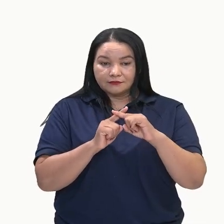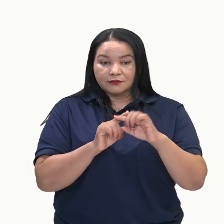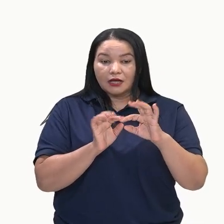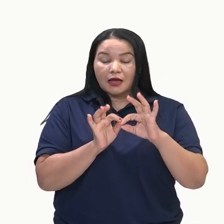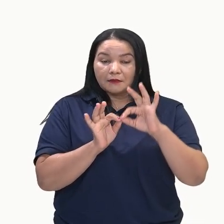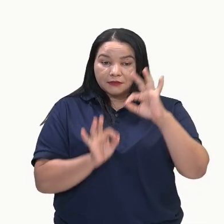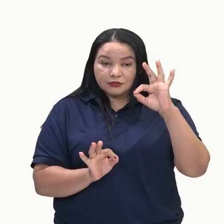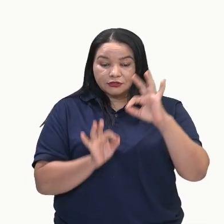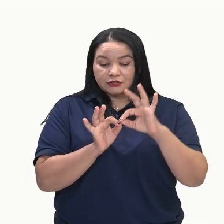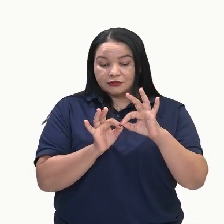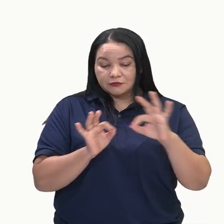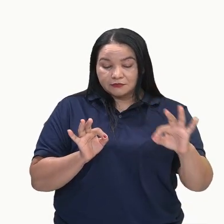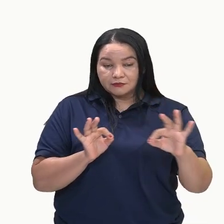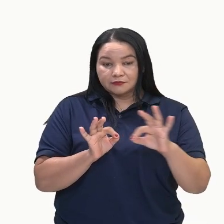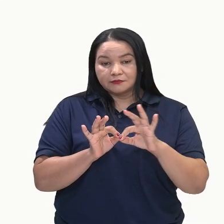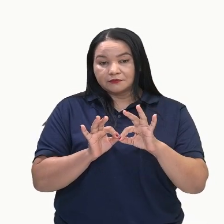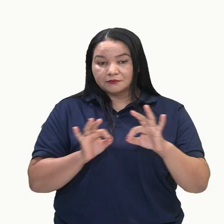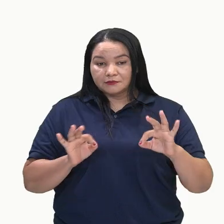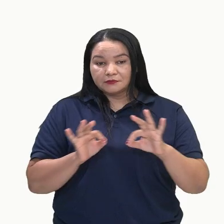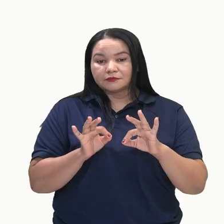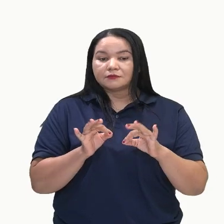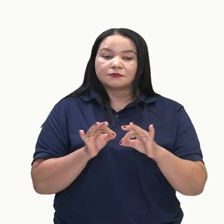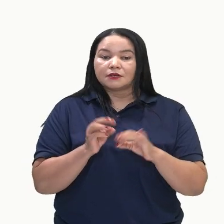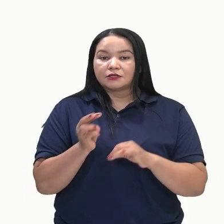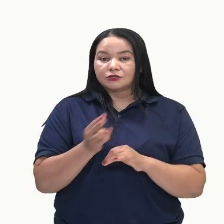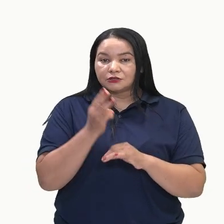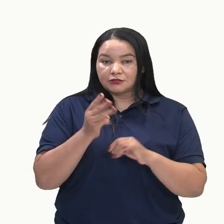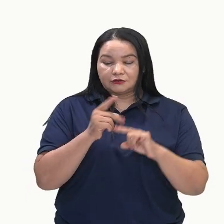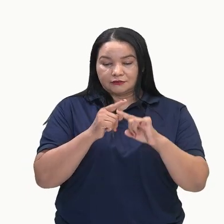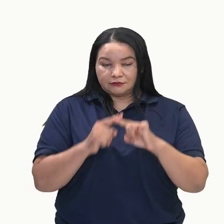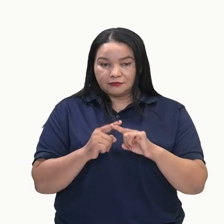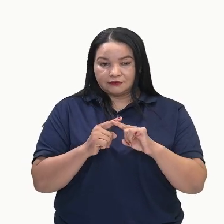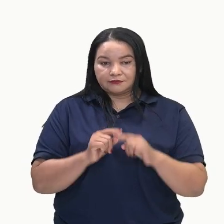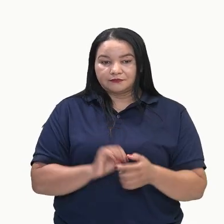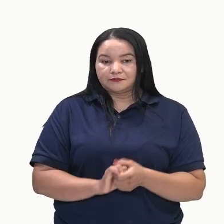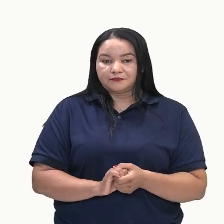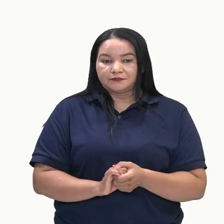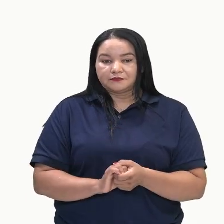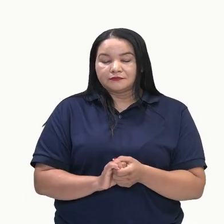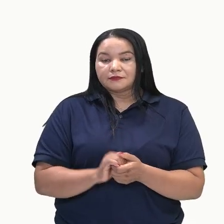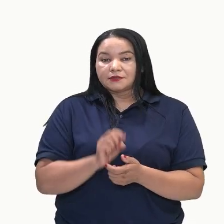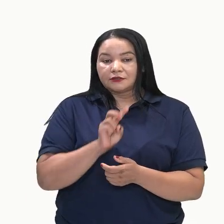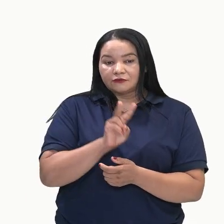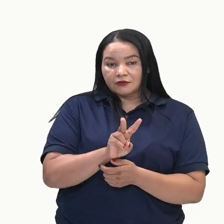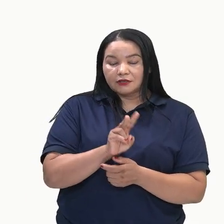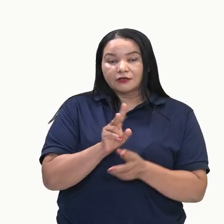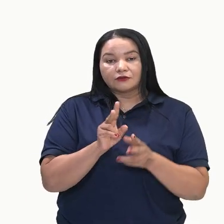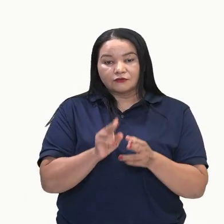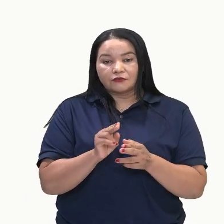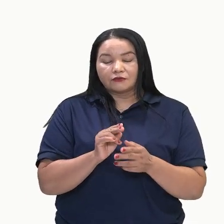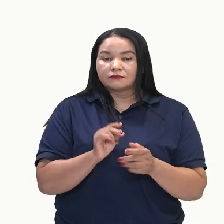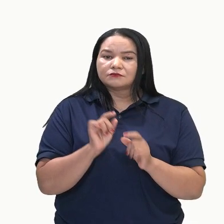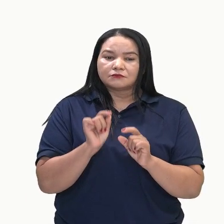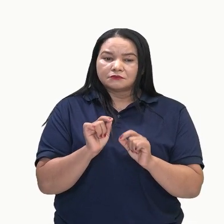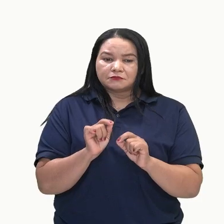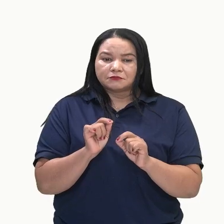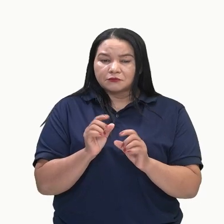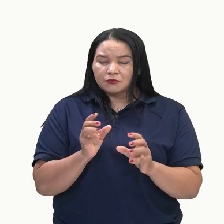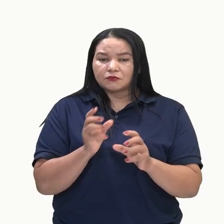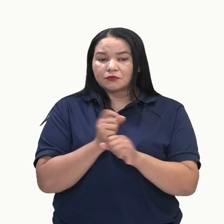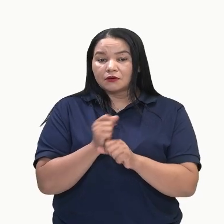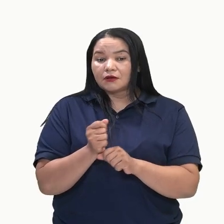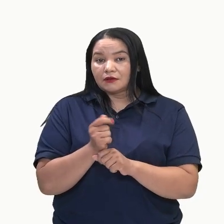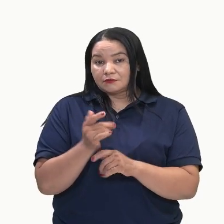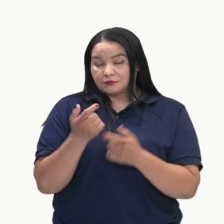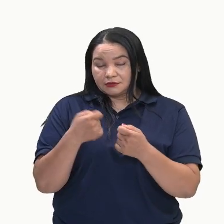Então, nós vamos ter aí, quando se tratar, não é? Quando vier valor em unidade de medida, a gente vai ver que cada unidade de medida